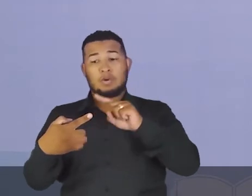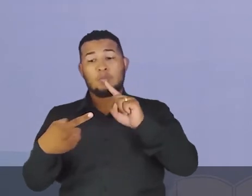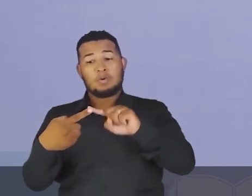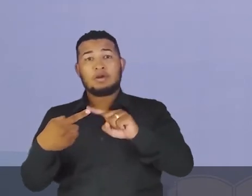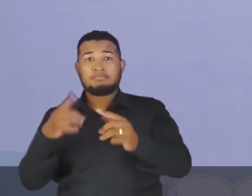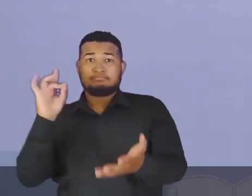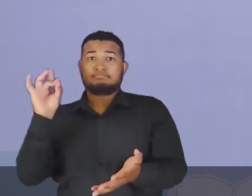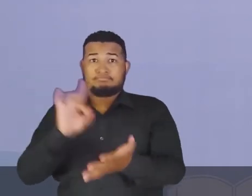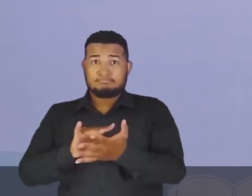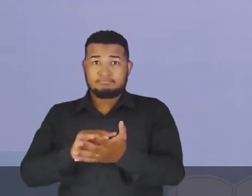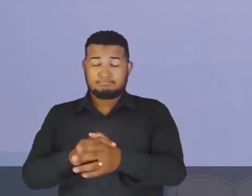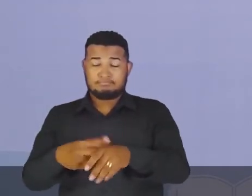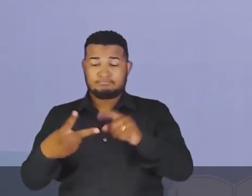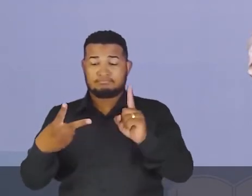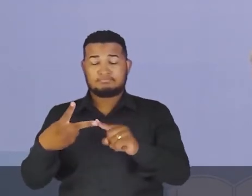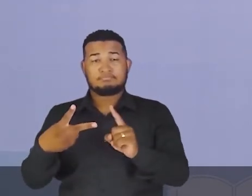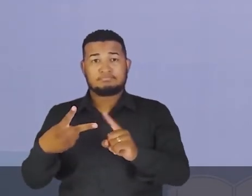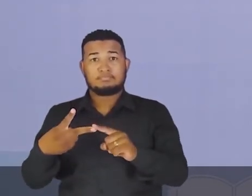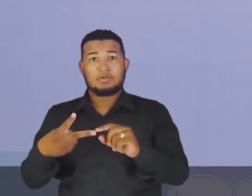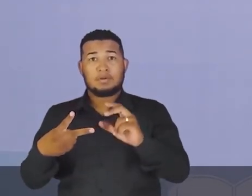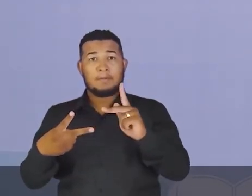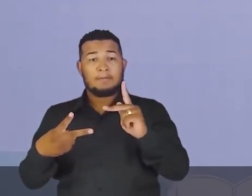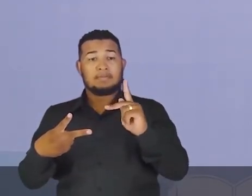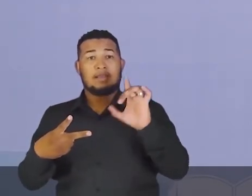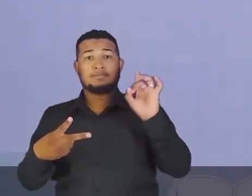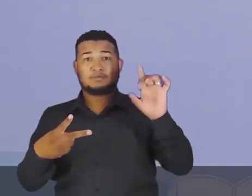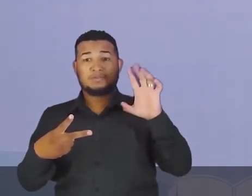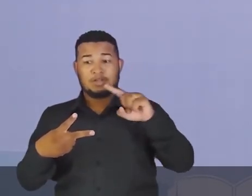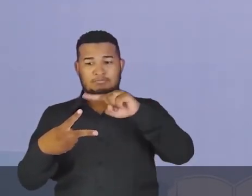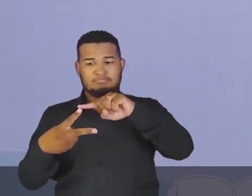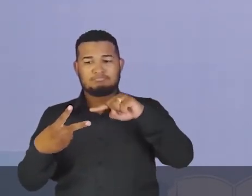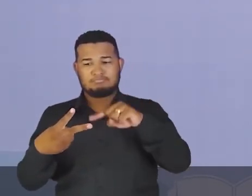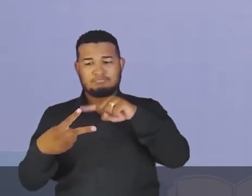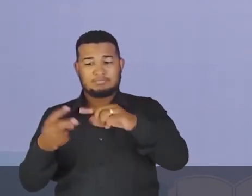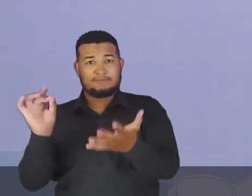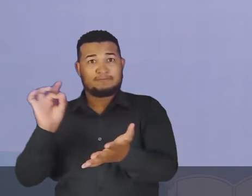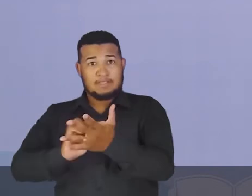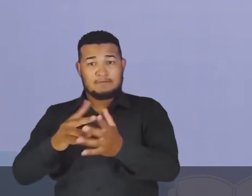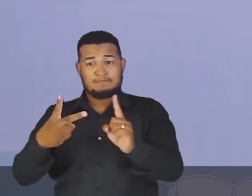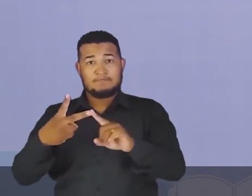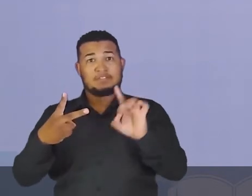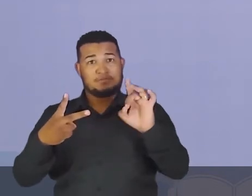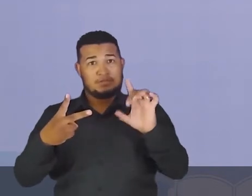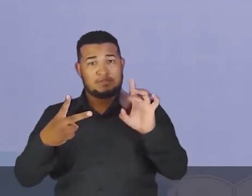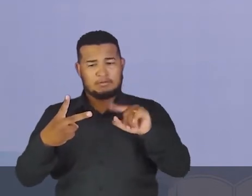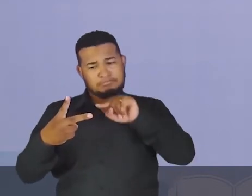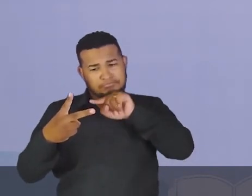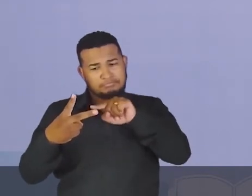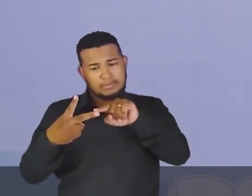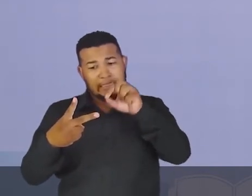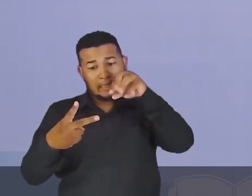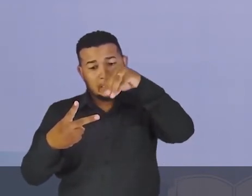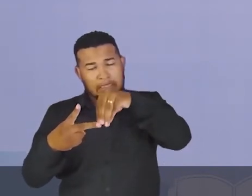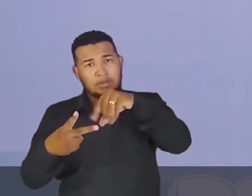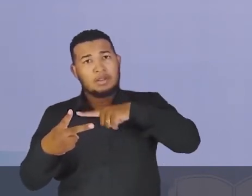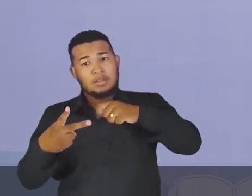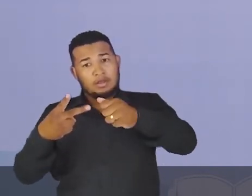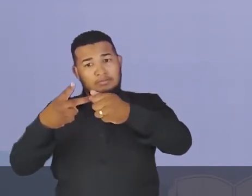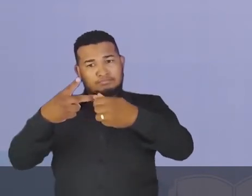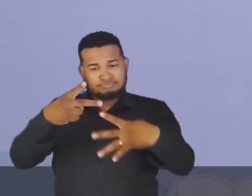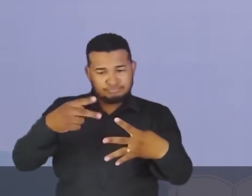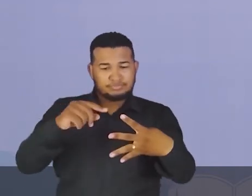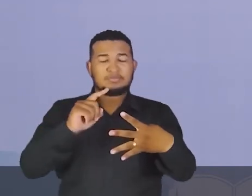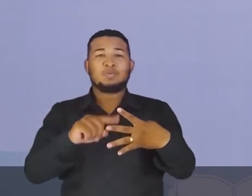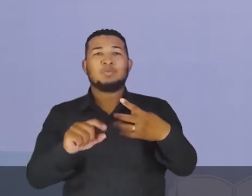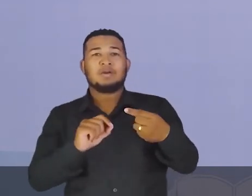conjuntivo propriamente dito e o tecido conjuntivo com propriedades especiais. Dentro desses tecidos conjuntivos com propriedades especiais, nós